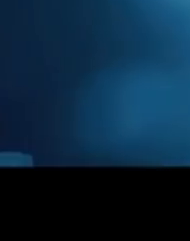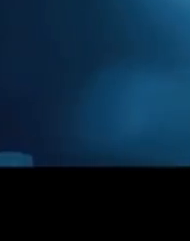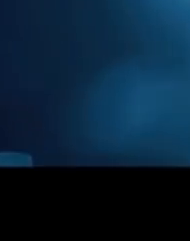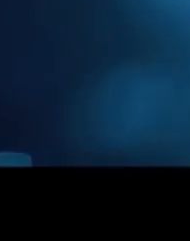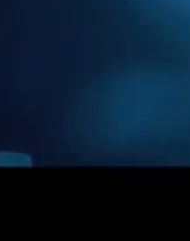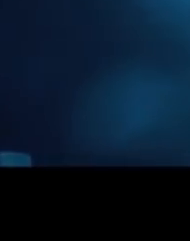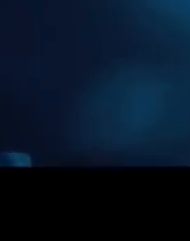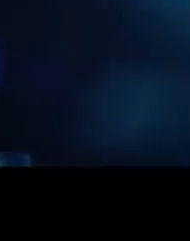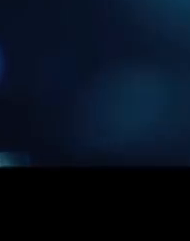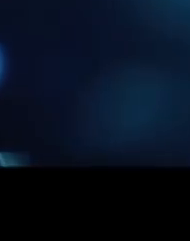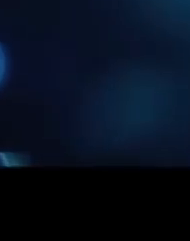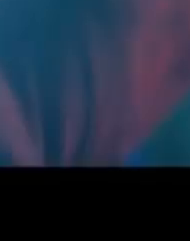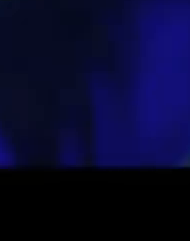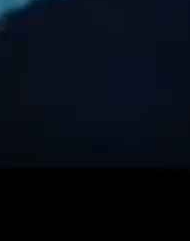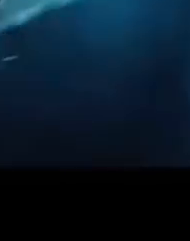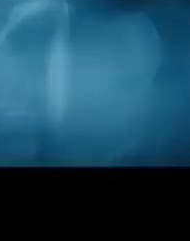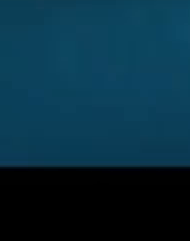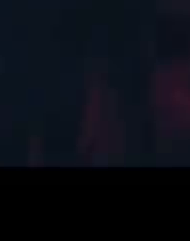É,